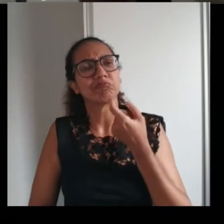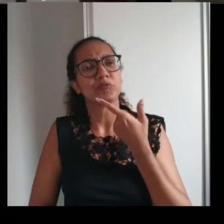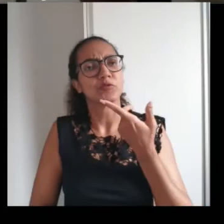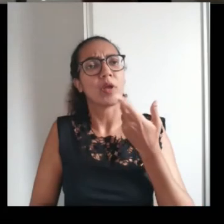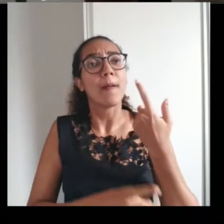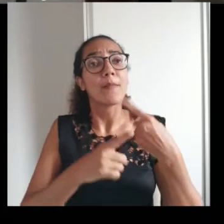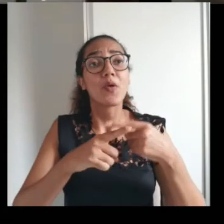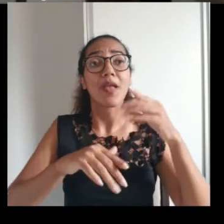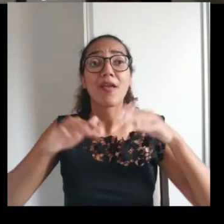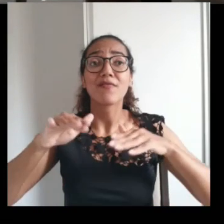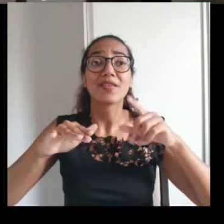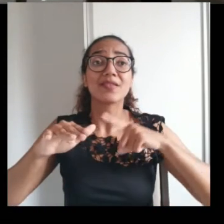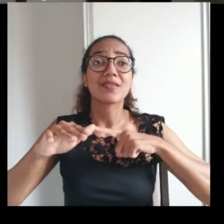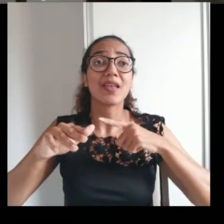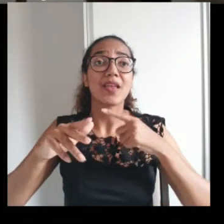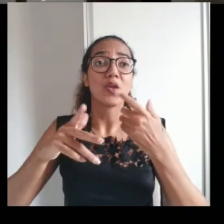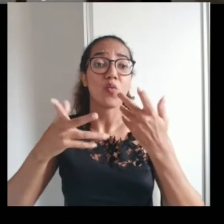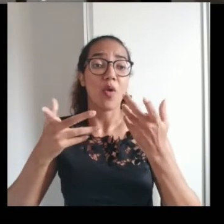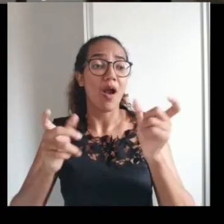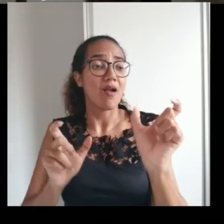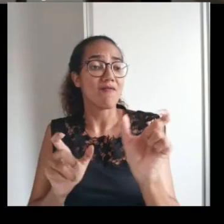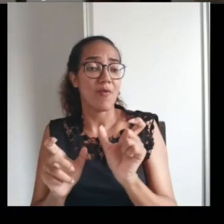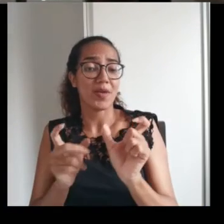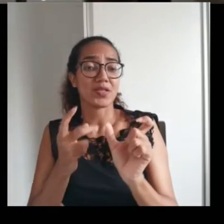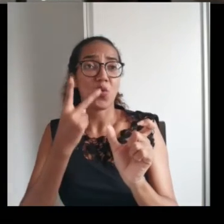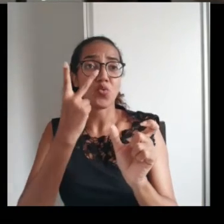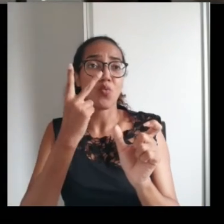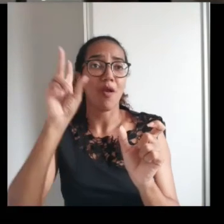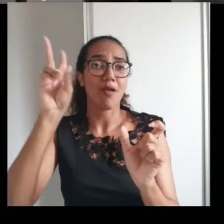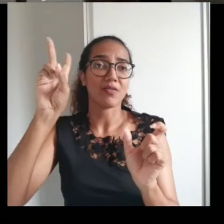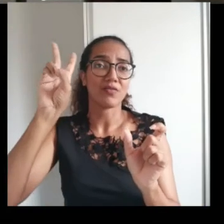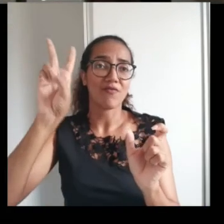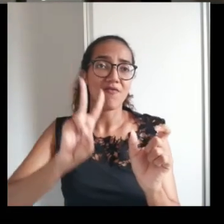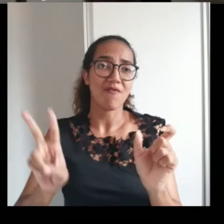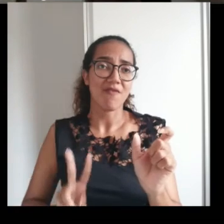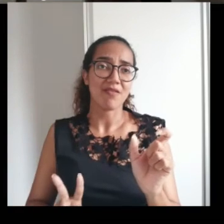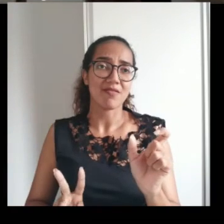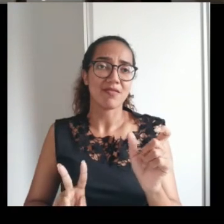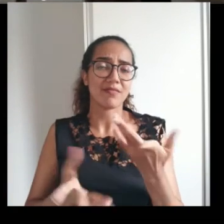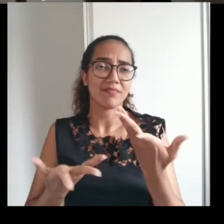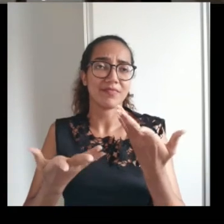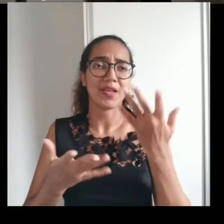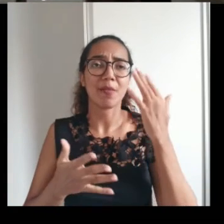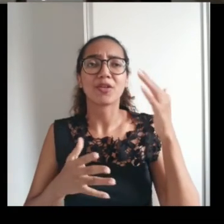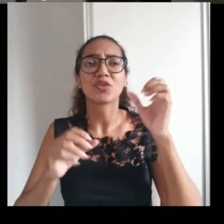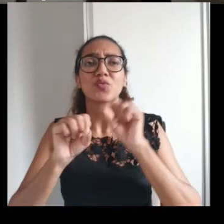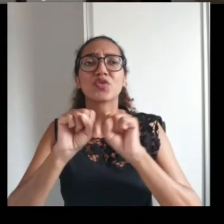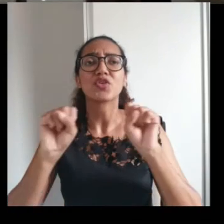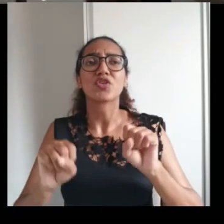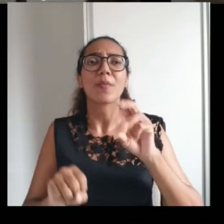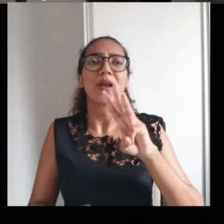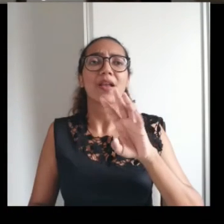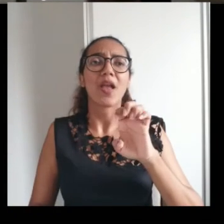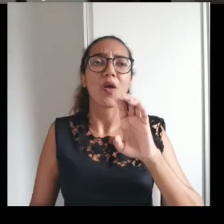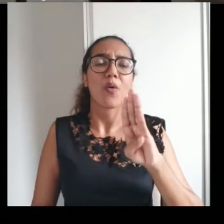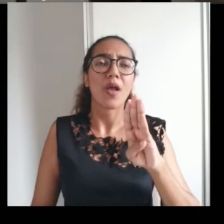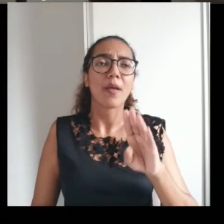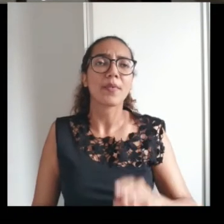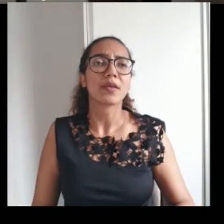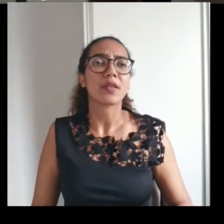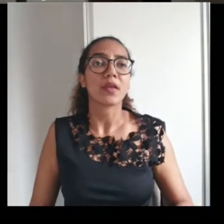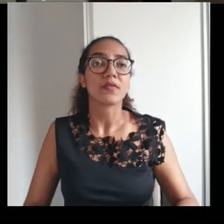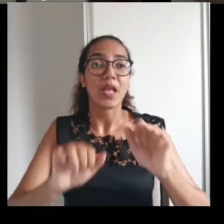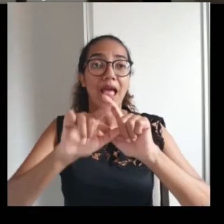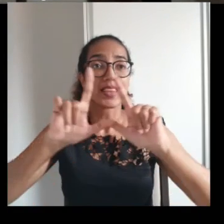Porque imagina um sistema que é web, ou que o cara vai ter que chamar a tela, que vai para o sistema, que vai no servidor, e depois essa